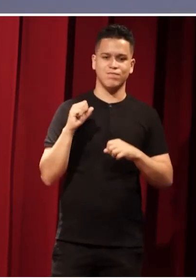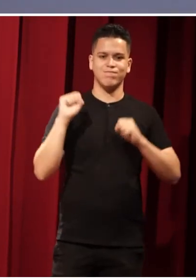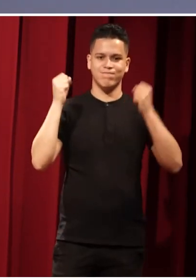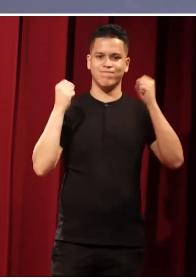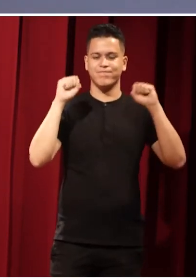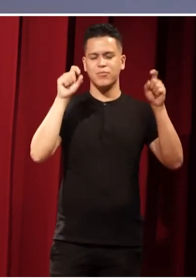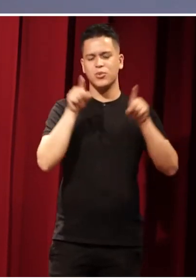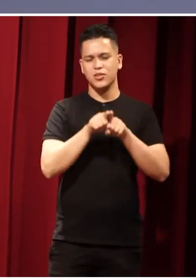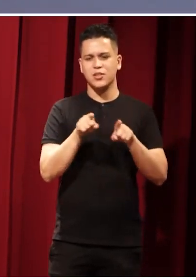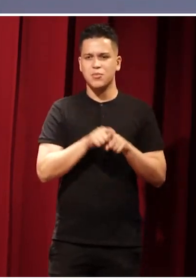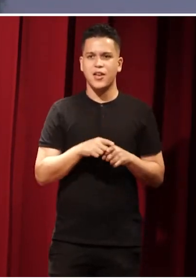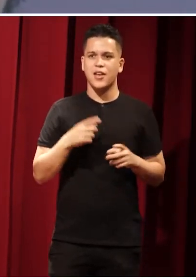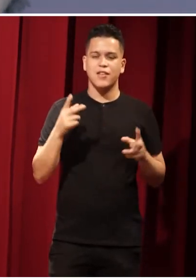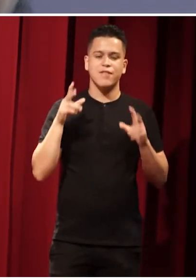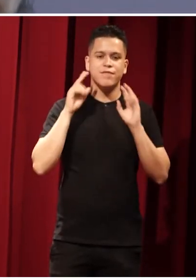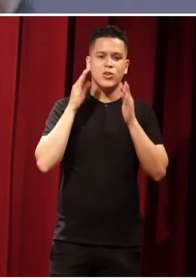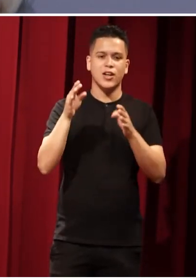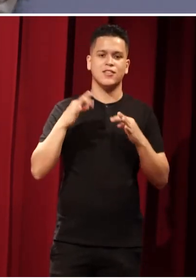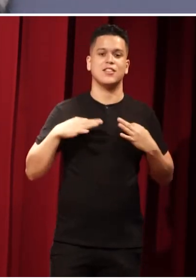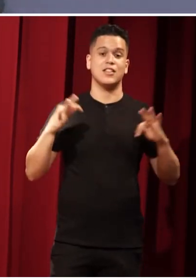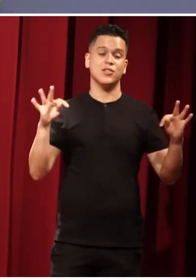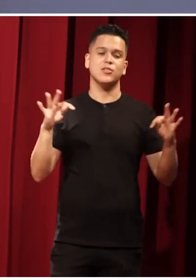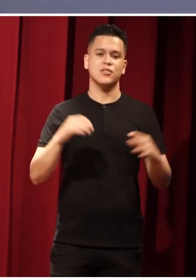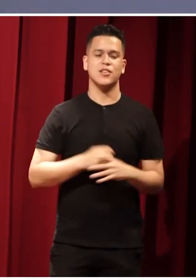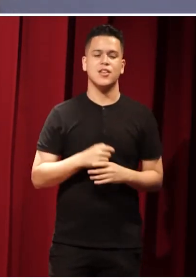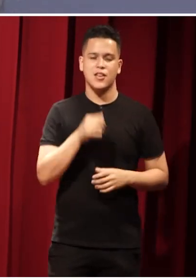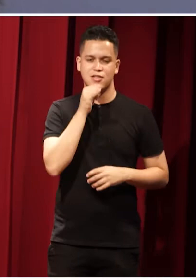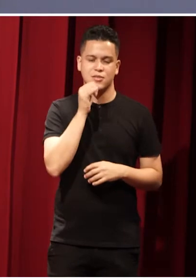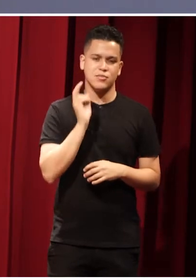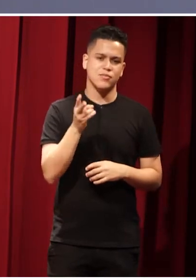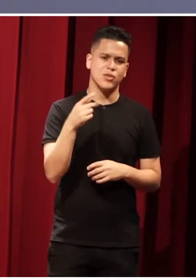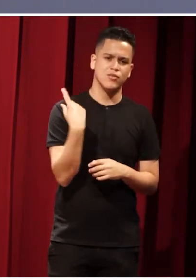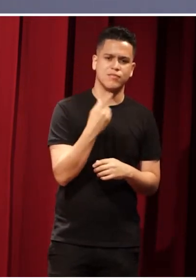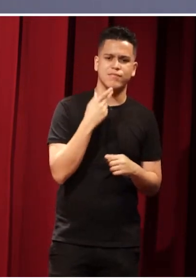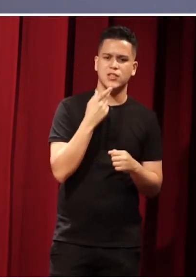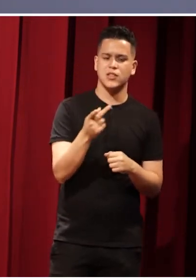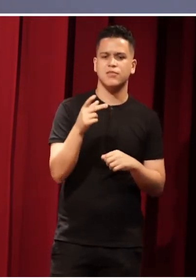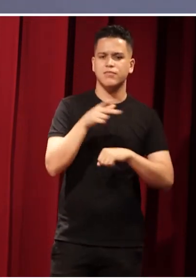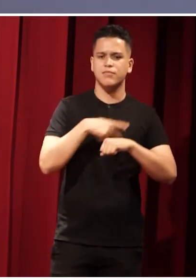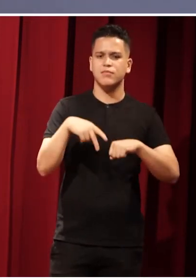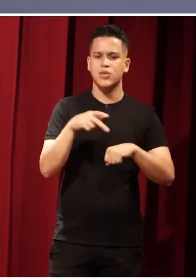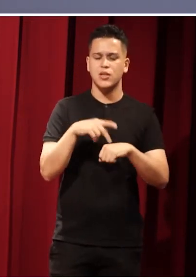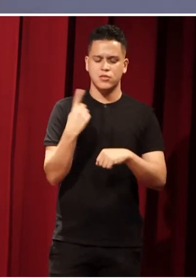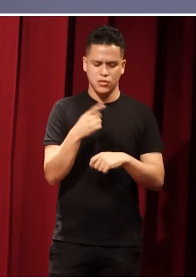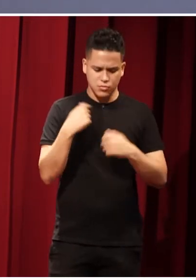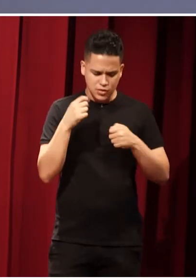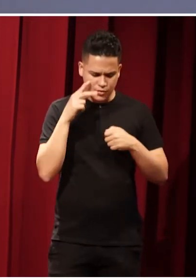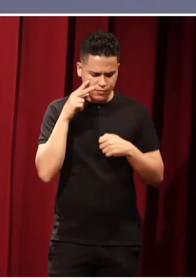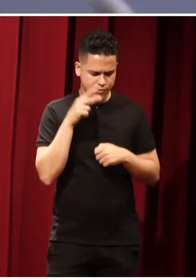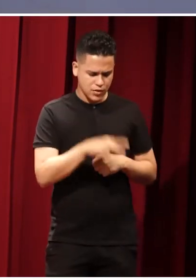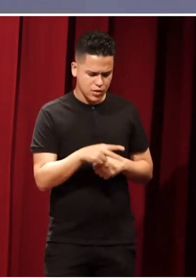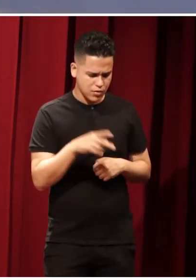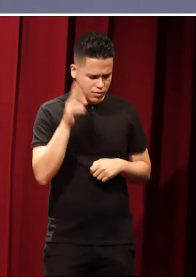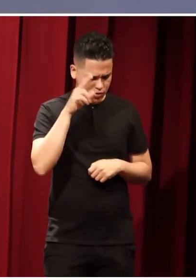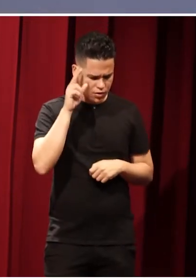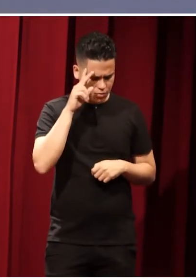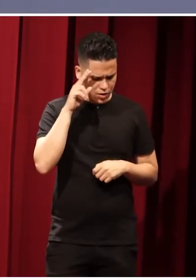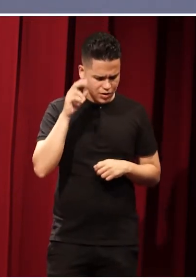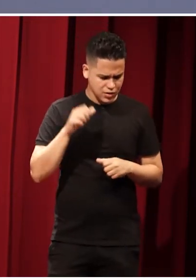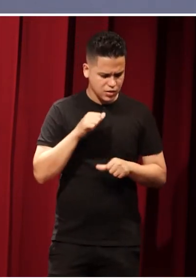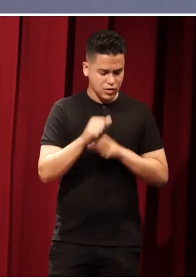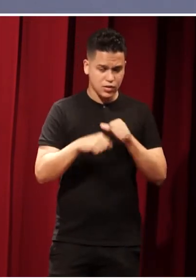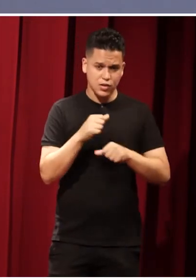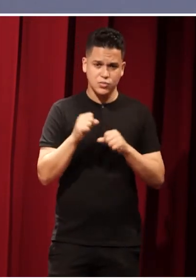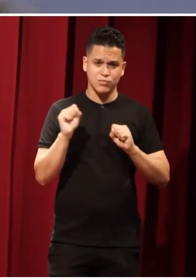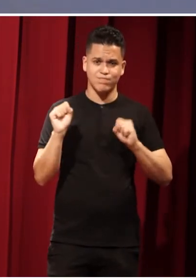indústria autônoma, coisa e tal. Quando a gente fala que um país, para desenvolver, ele tem que olhar para essa quarta revolução industrial, no fundo, a gente